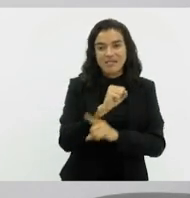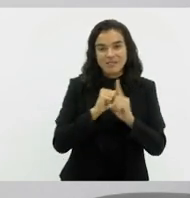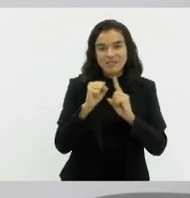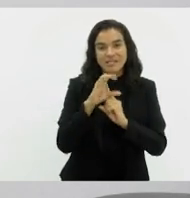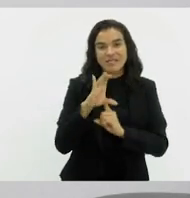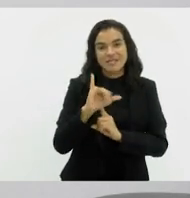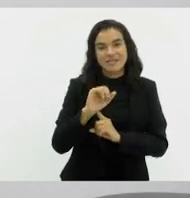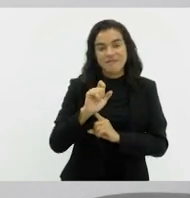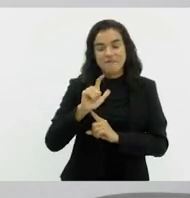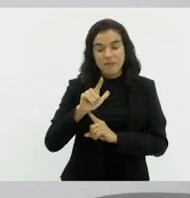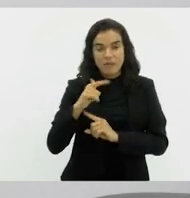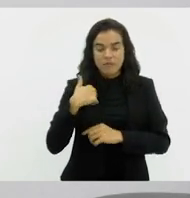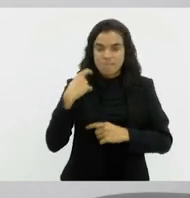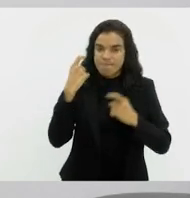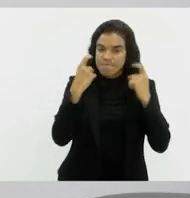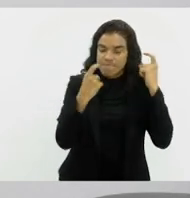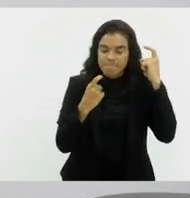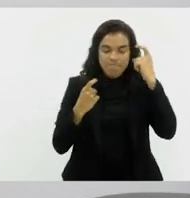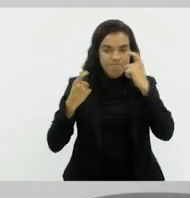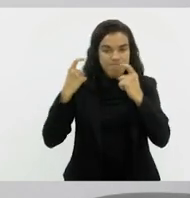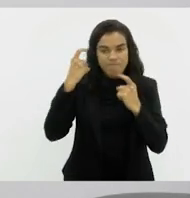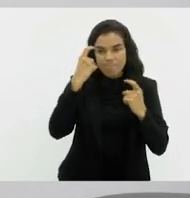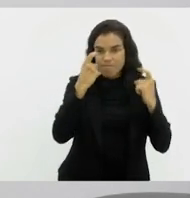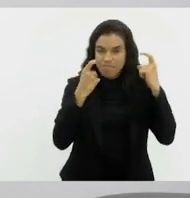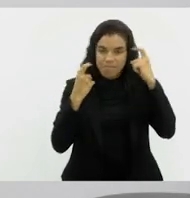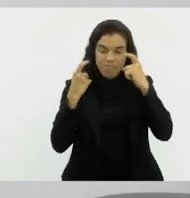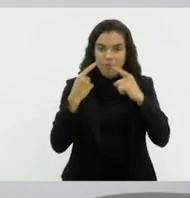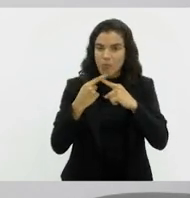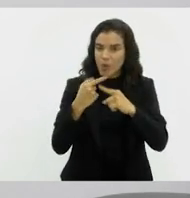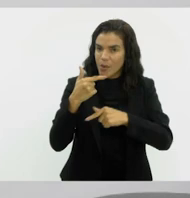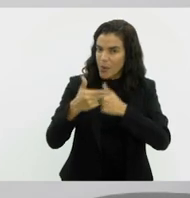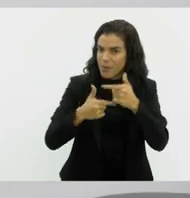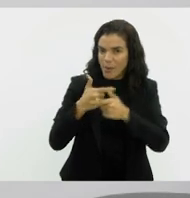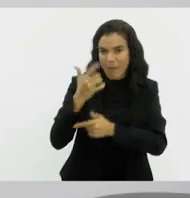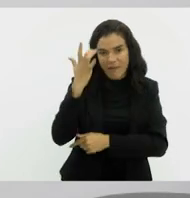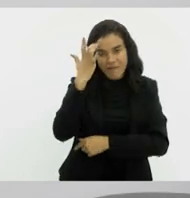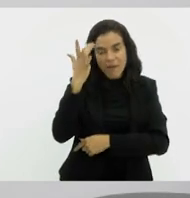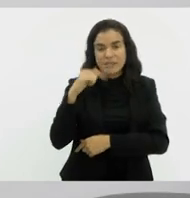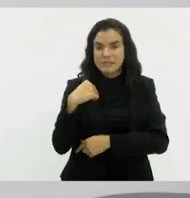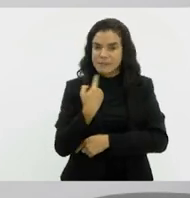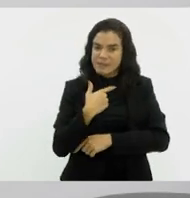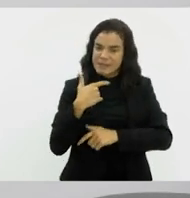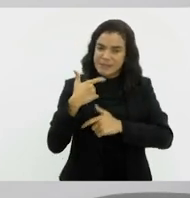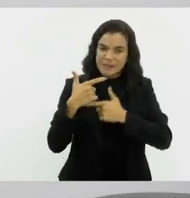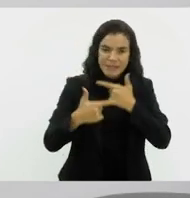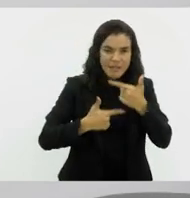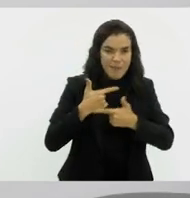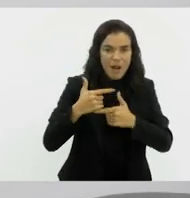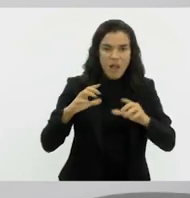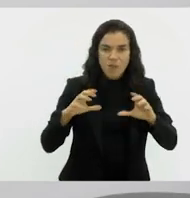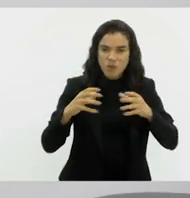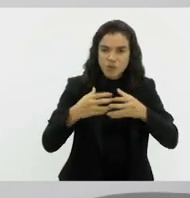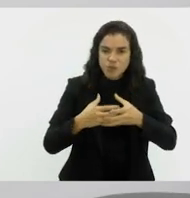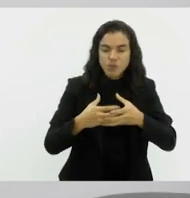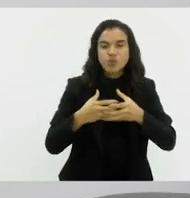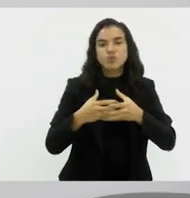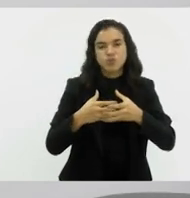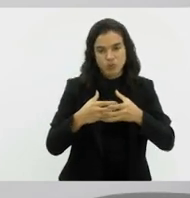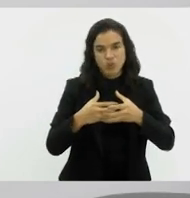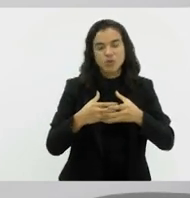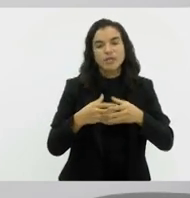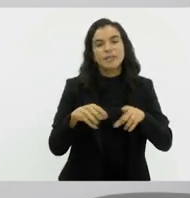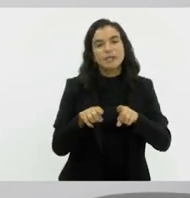fica muito preocupada, porque a gente sabe que não é uma tarefa fácil e a gente precisa caminhar junto, né? A gente está aqui nessa mesa tendo